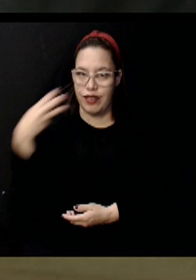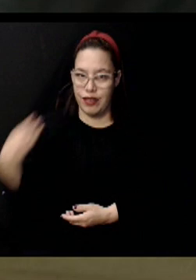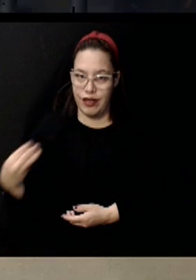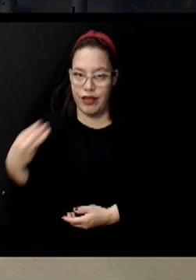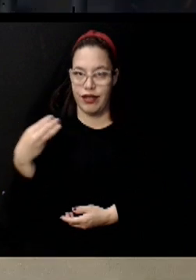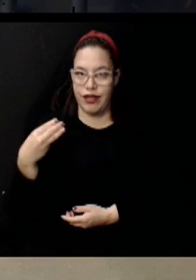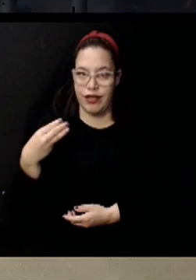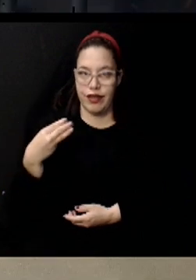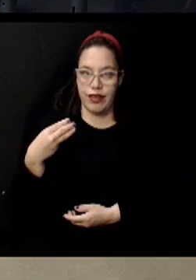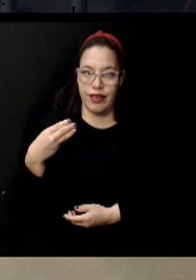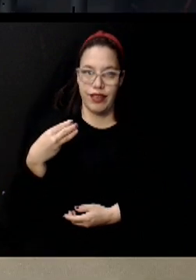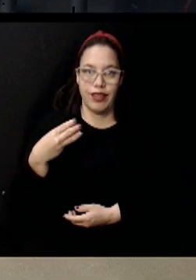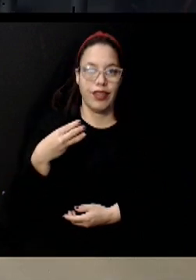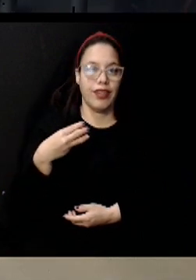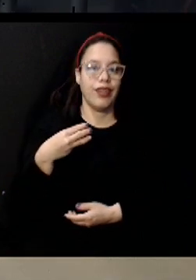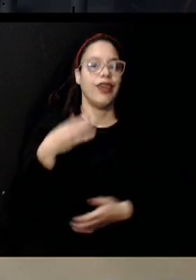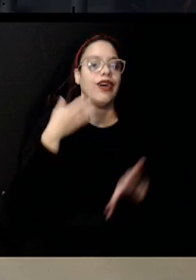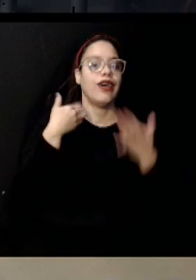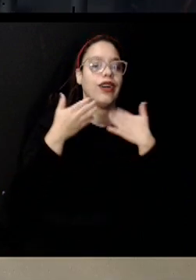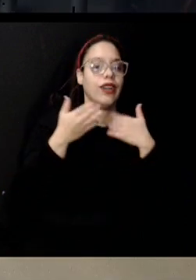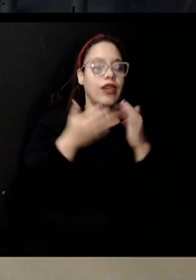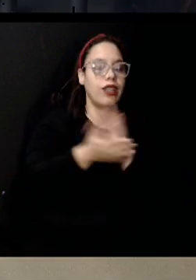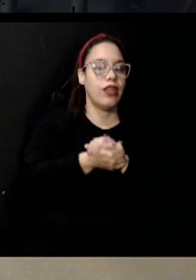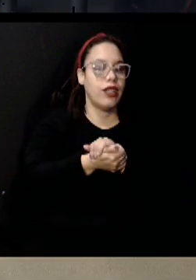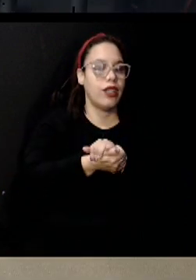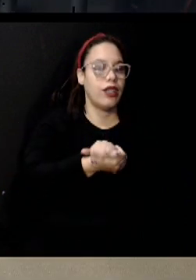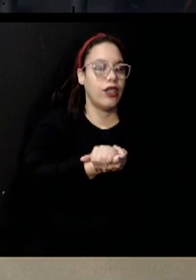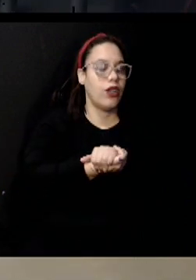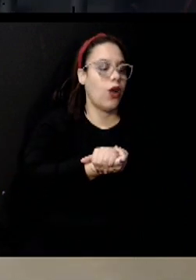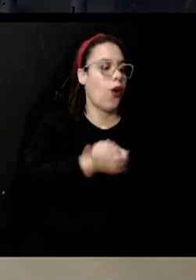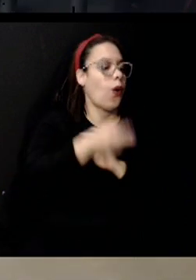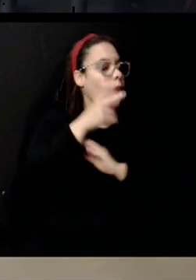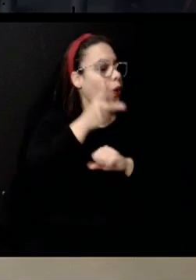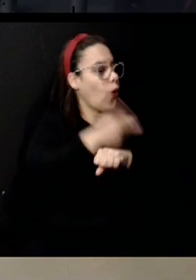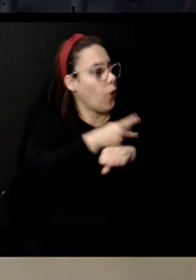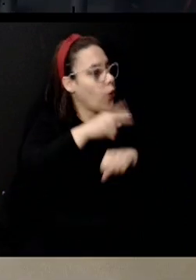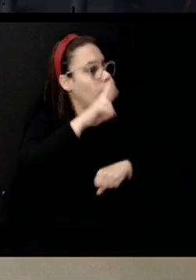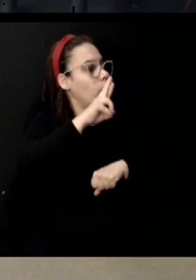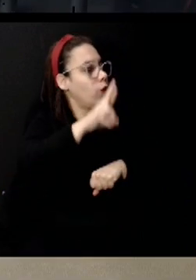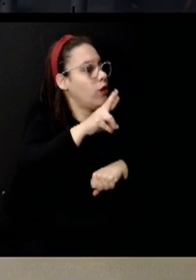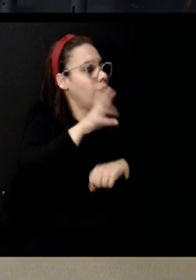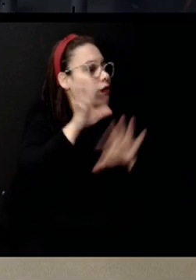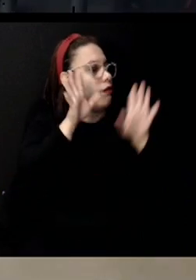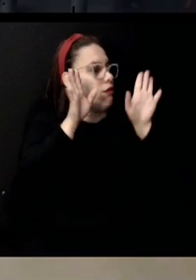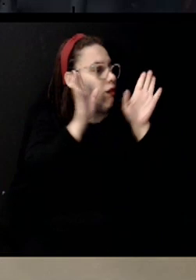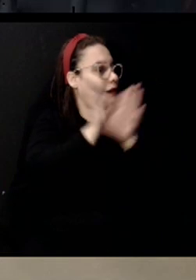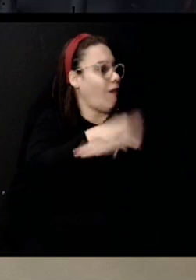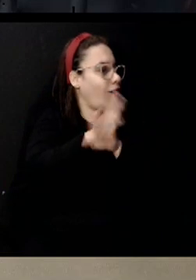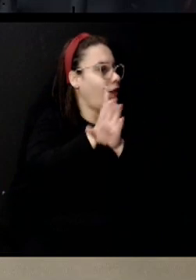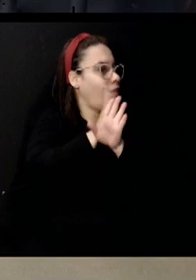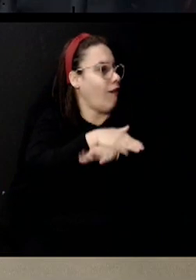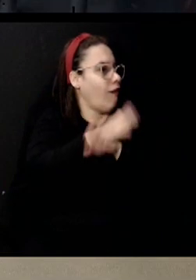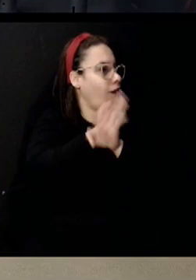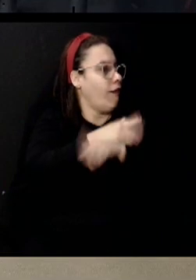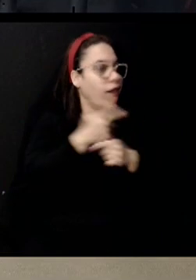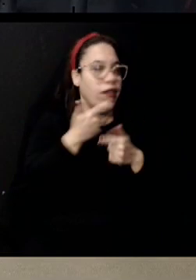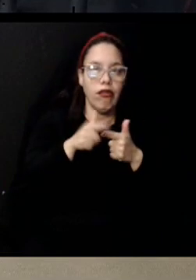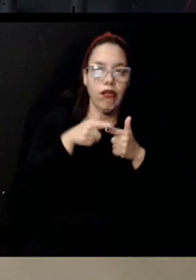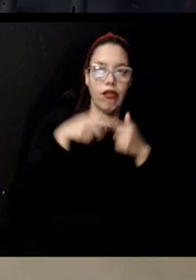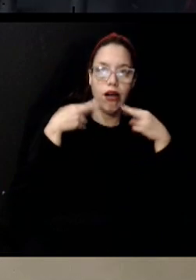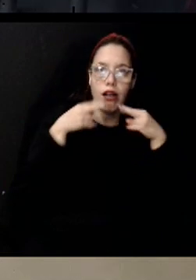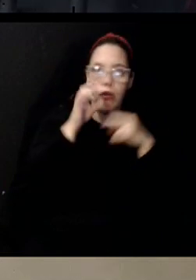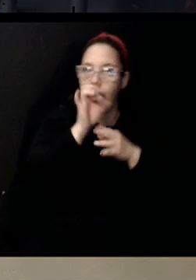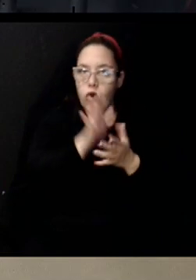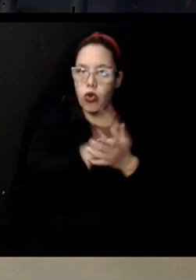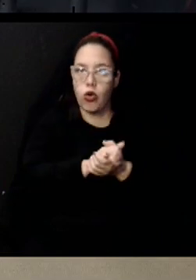é a Exato, é o que solução. tem, é buscar a solução, não é ficar imerso ao problema ali, Uhum. né, reclamando. É,